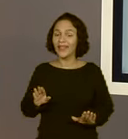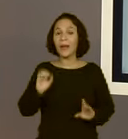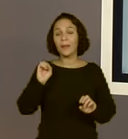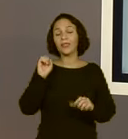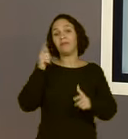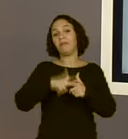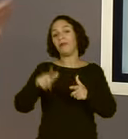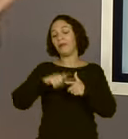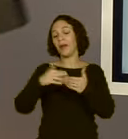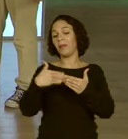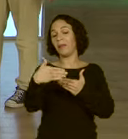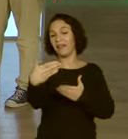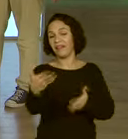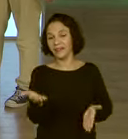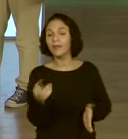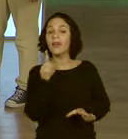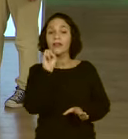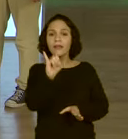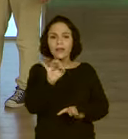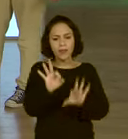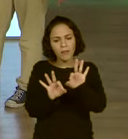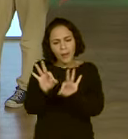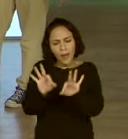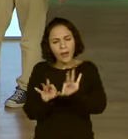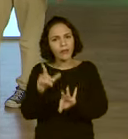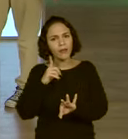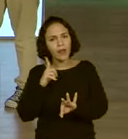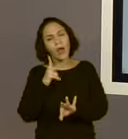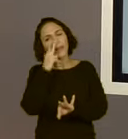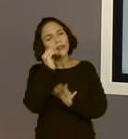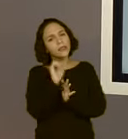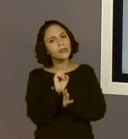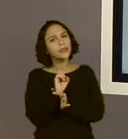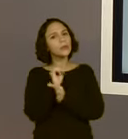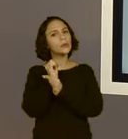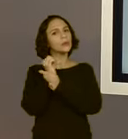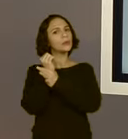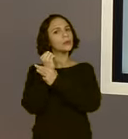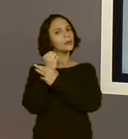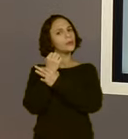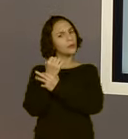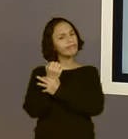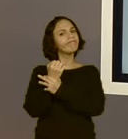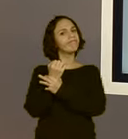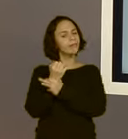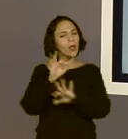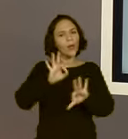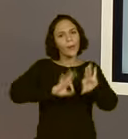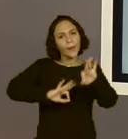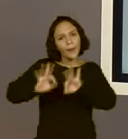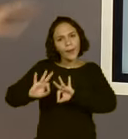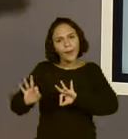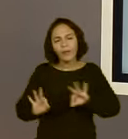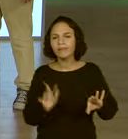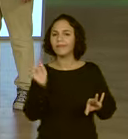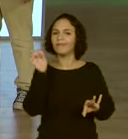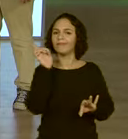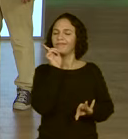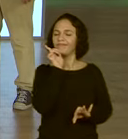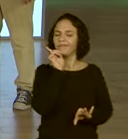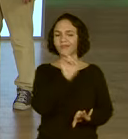dar problema, né? E o planejamento já é uma maneira mais organizada, mais estruturada de você realizar seus